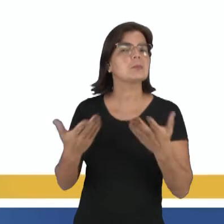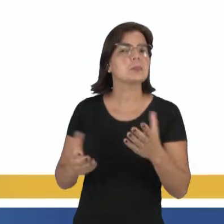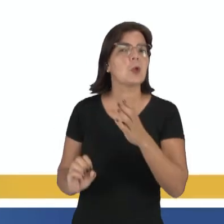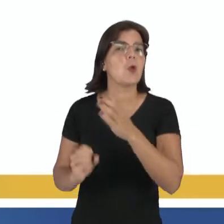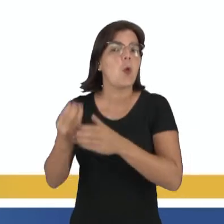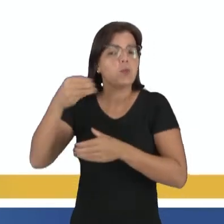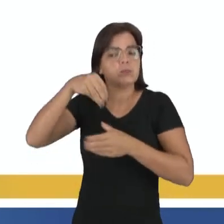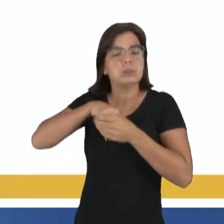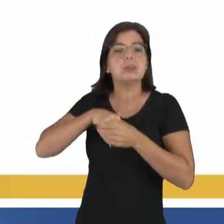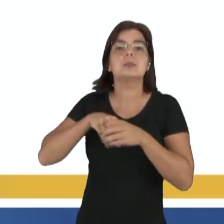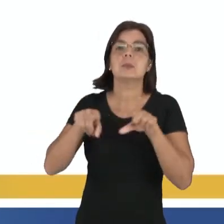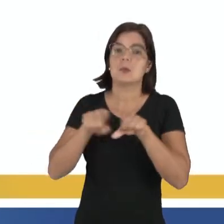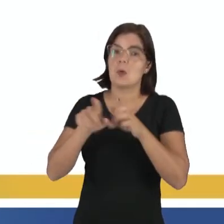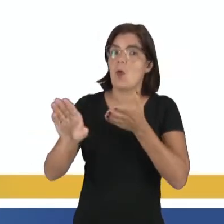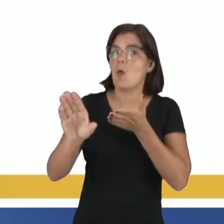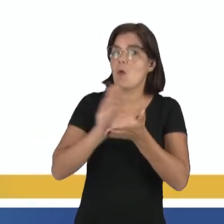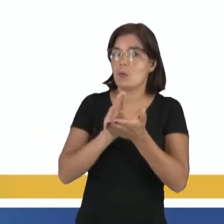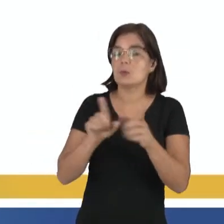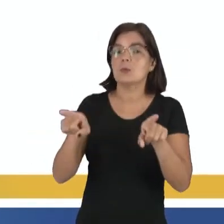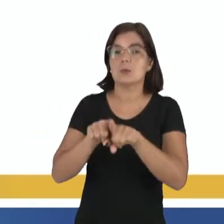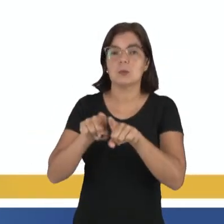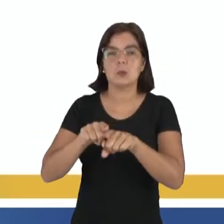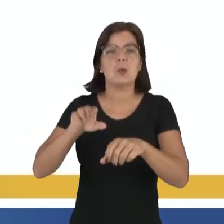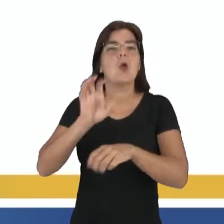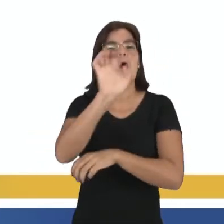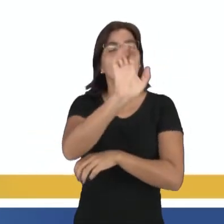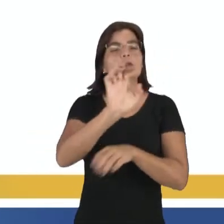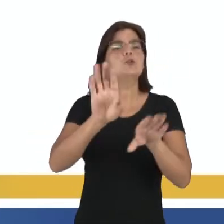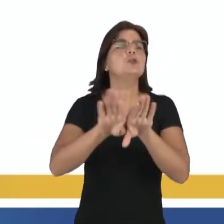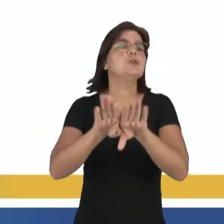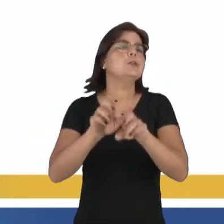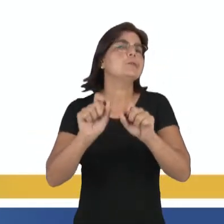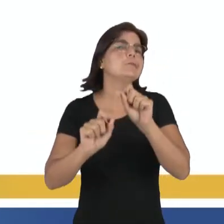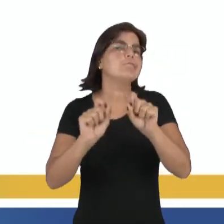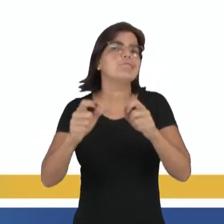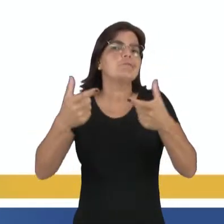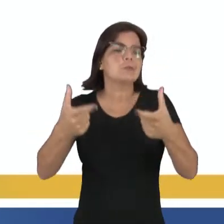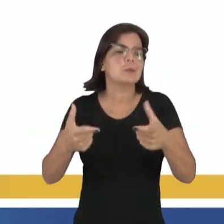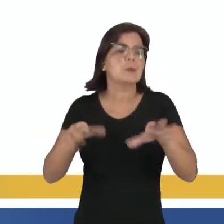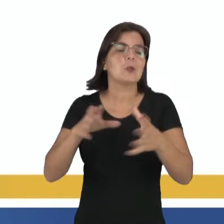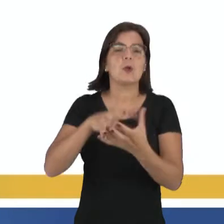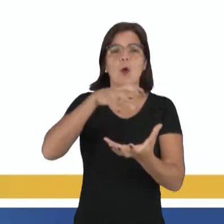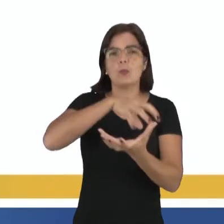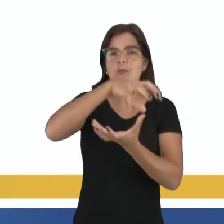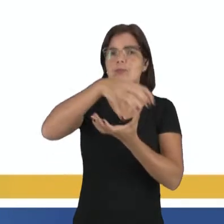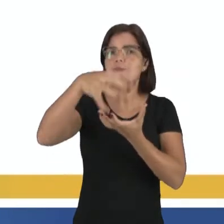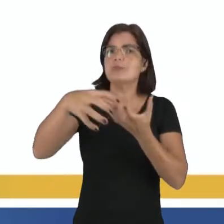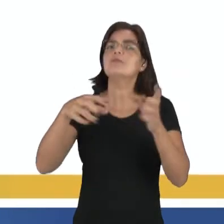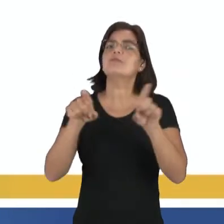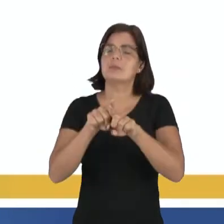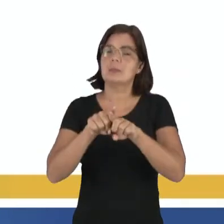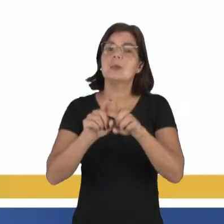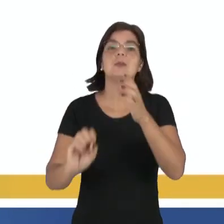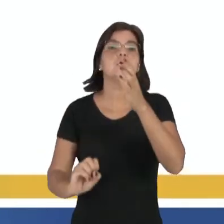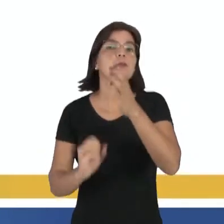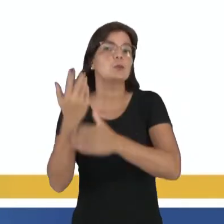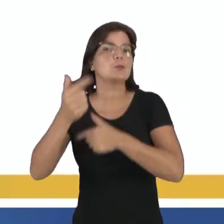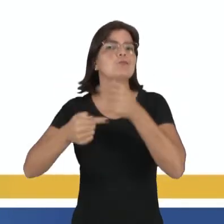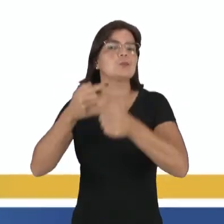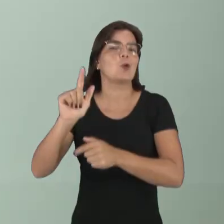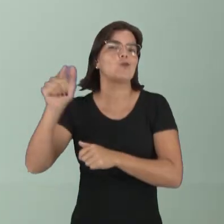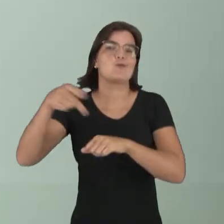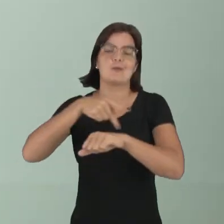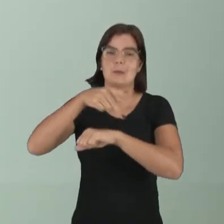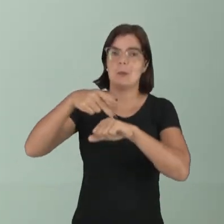recursos internos. Recursos naturais no continente têm quantidade restrita, dependência em relação à matéria-prima de outros